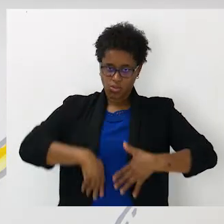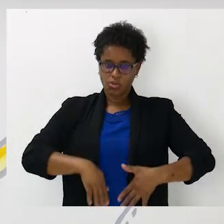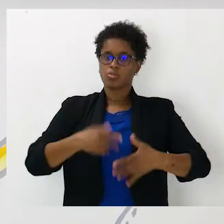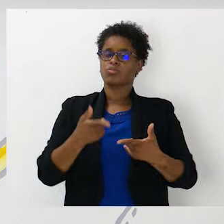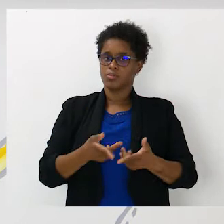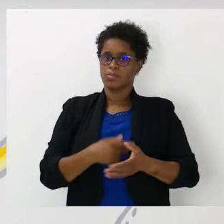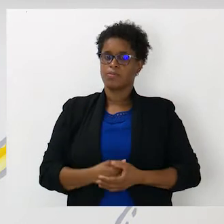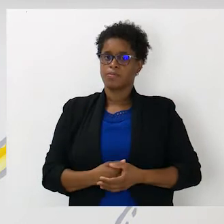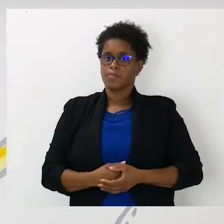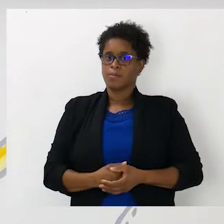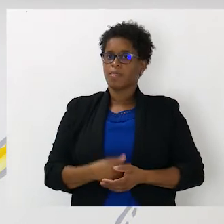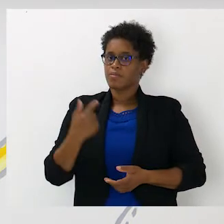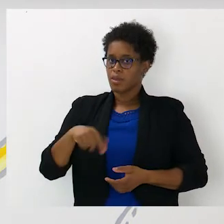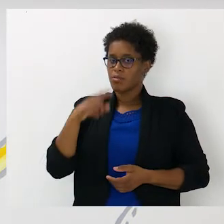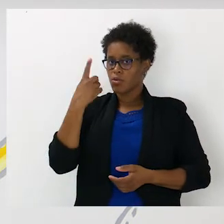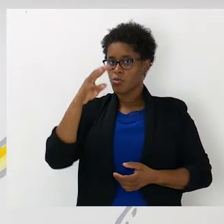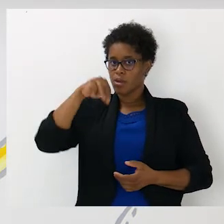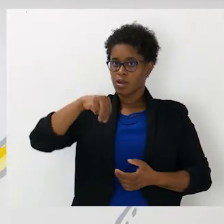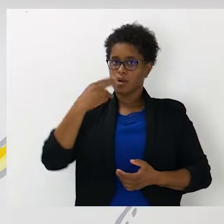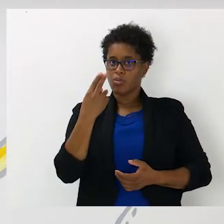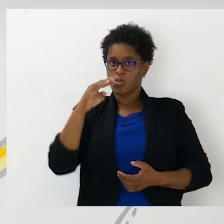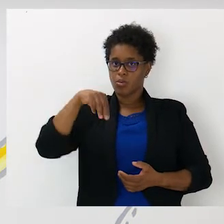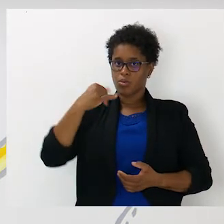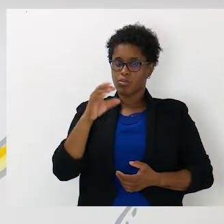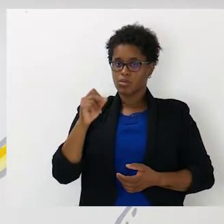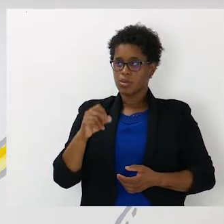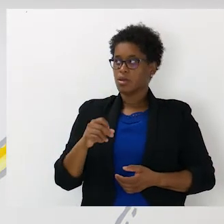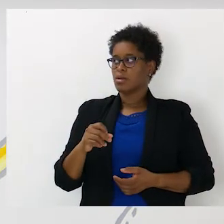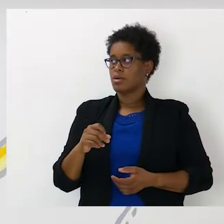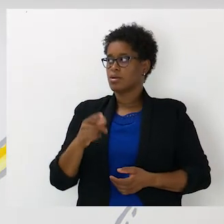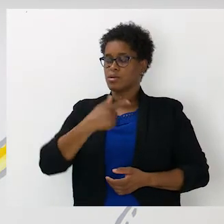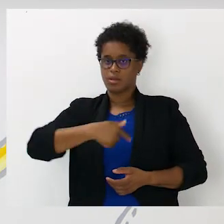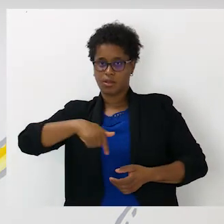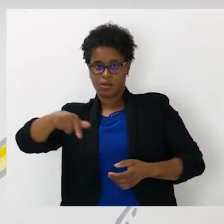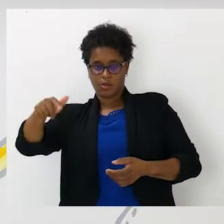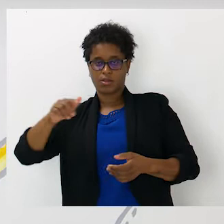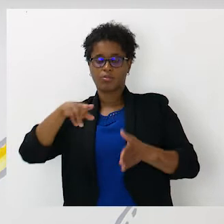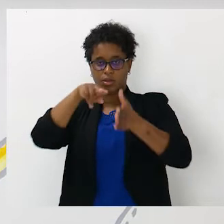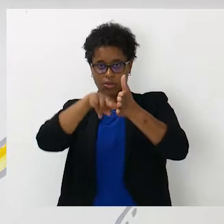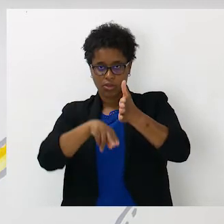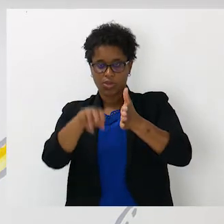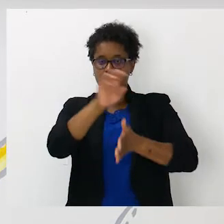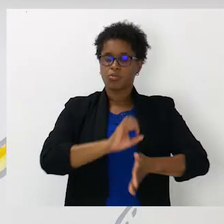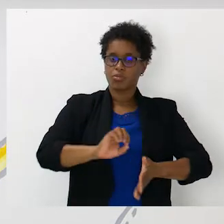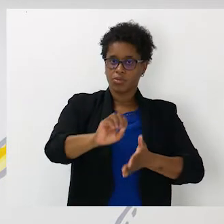Portanto, temos uma múmia caminhando para o seu funeral.